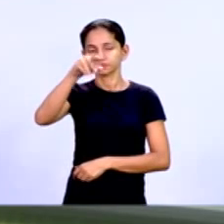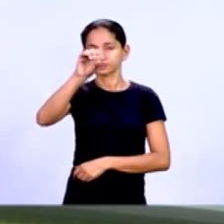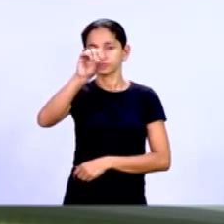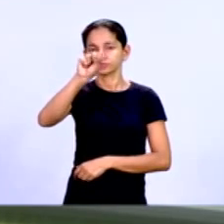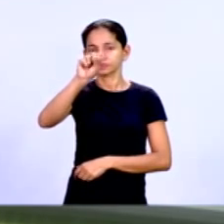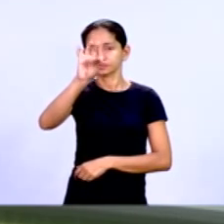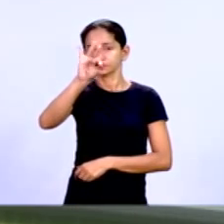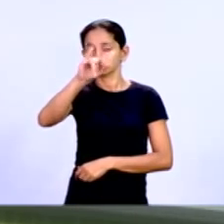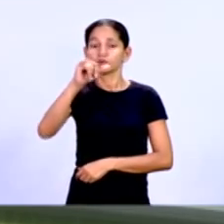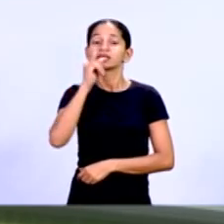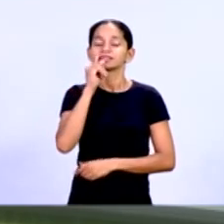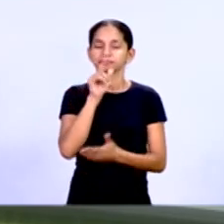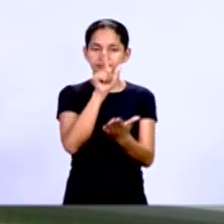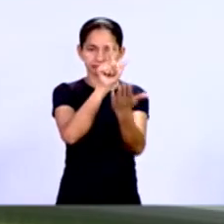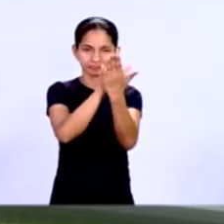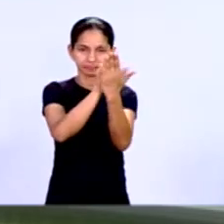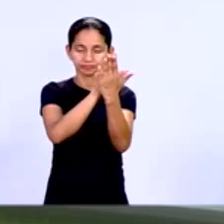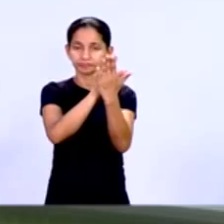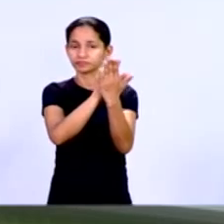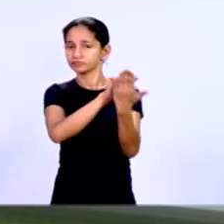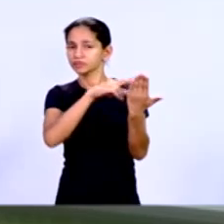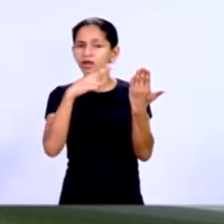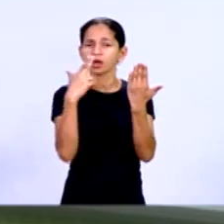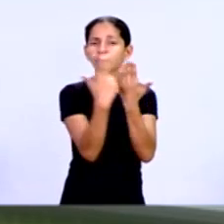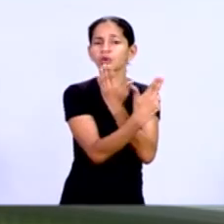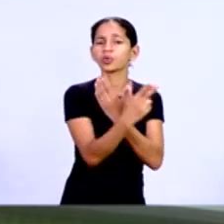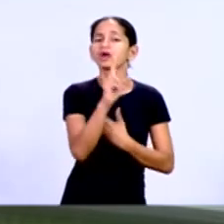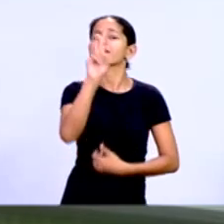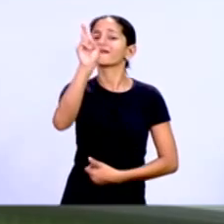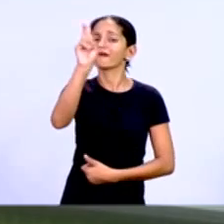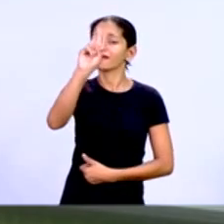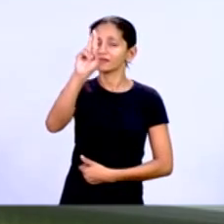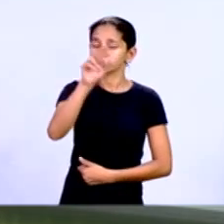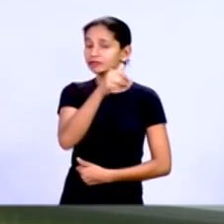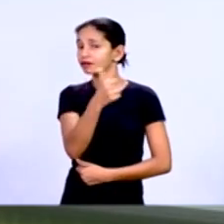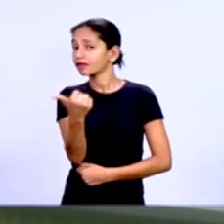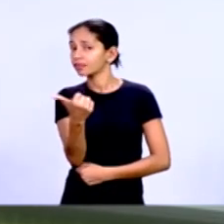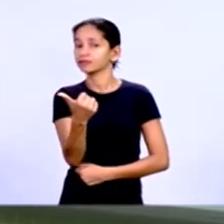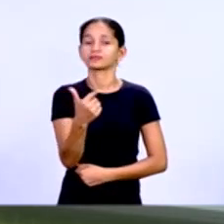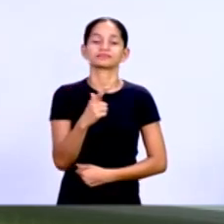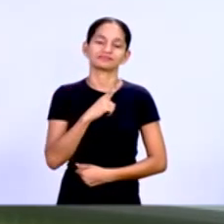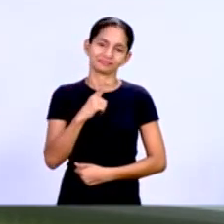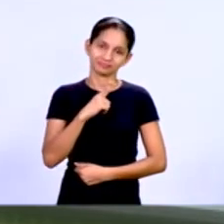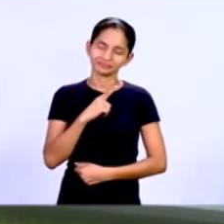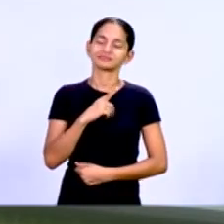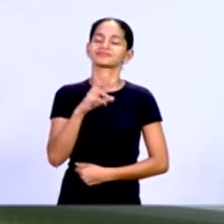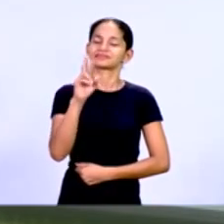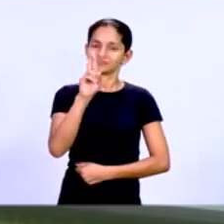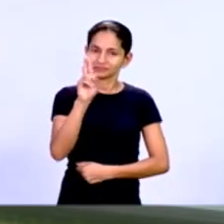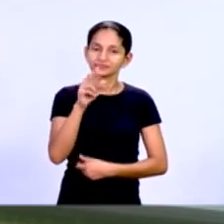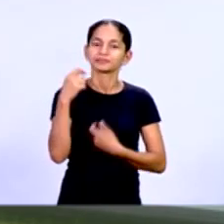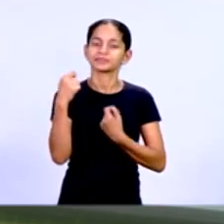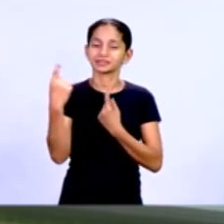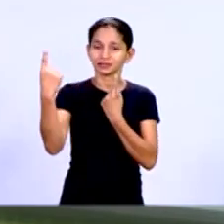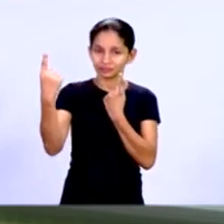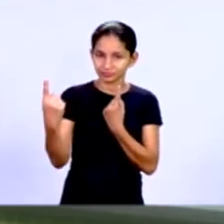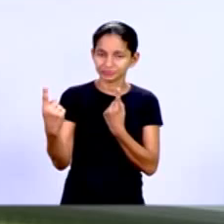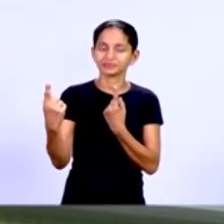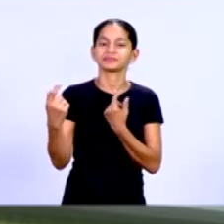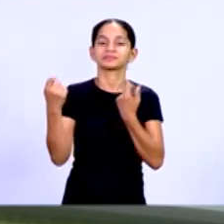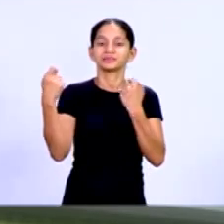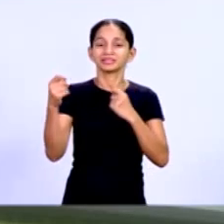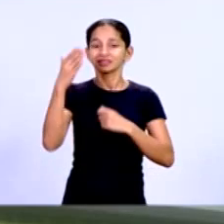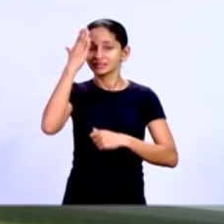no verso e não identificar para quem, porque ela torna-se um título portador. E isso vai futuramente ferir, né? Não